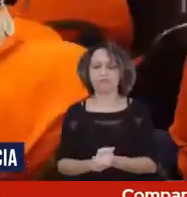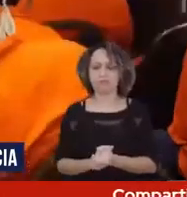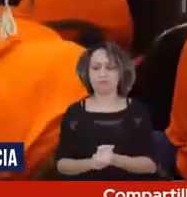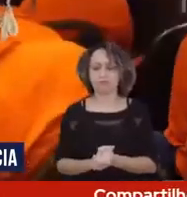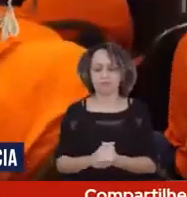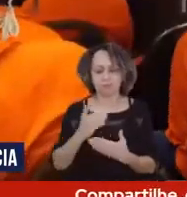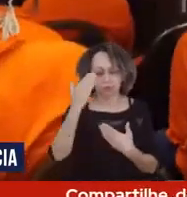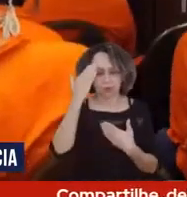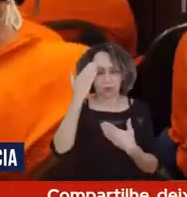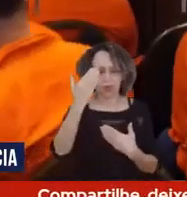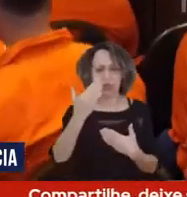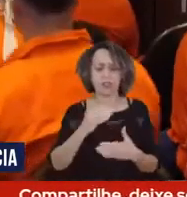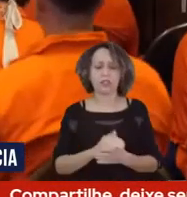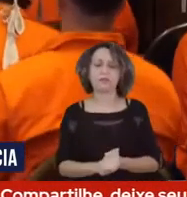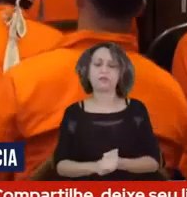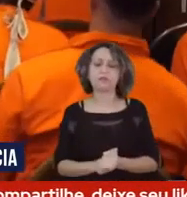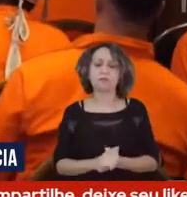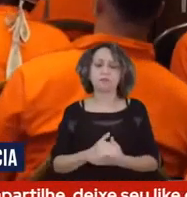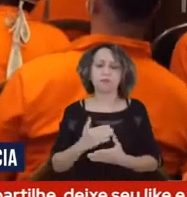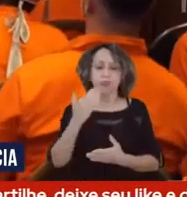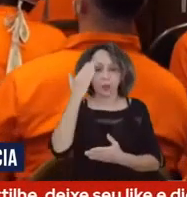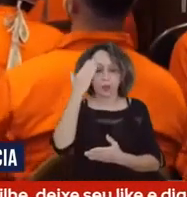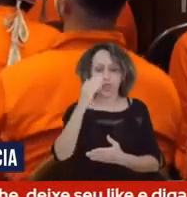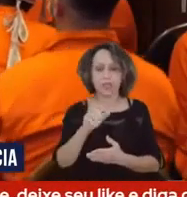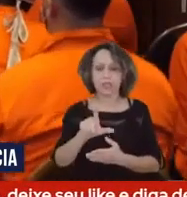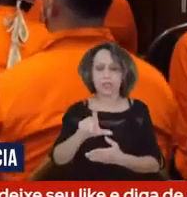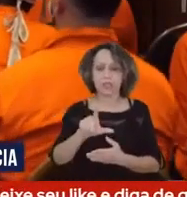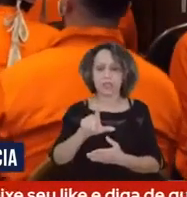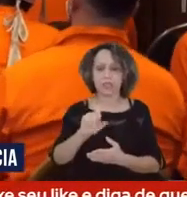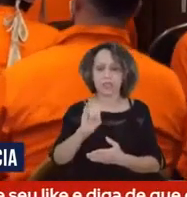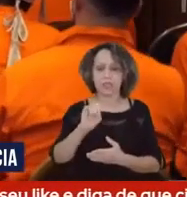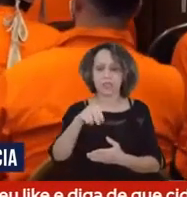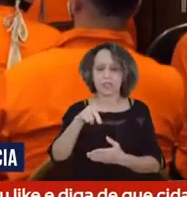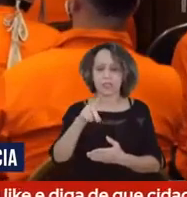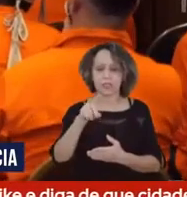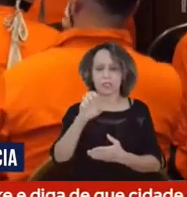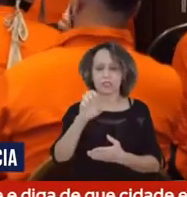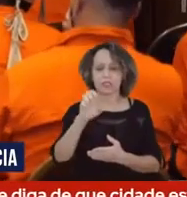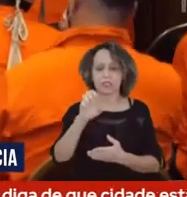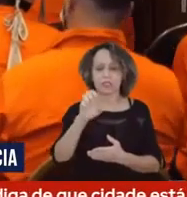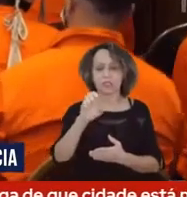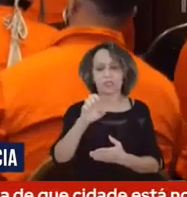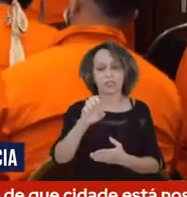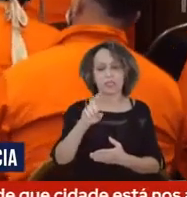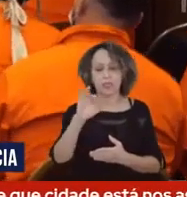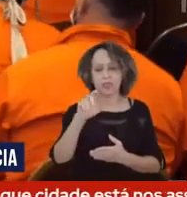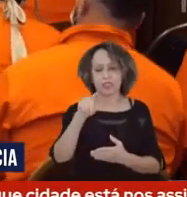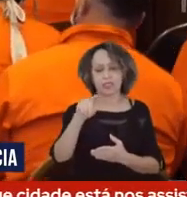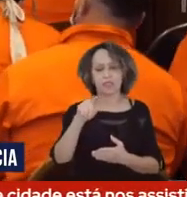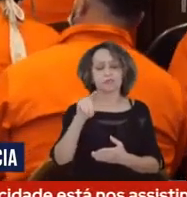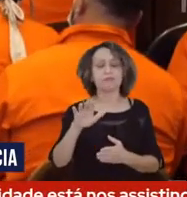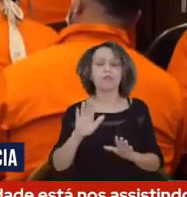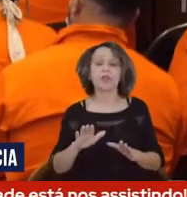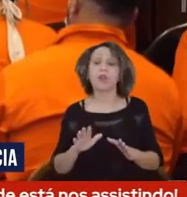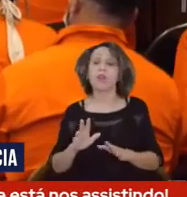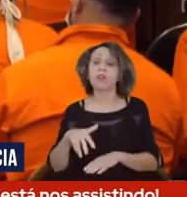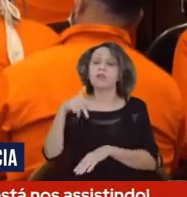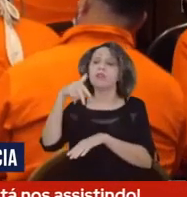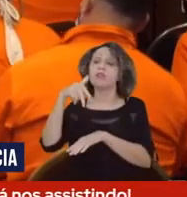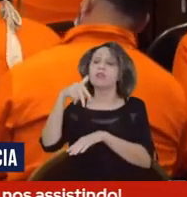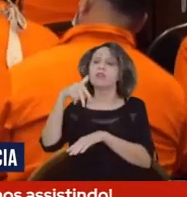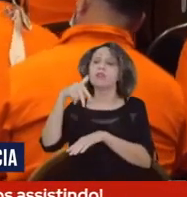Obrigada, Lindberg. E agora fala conosco a representante das mulheres na FUP, Cibele.